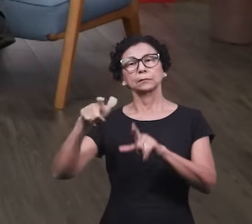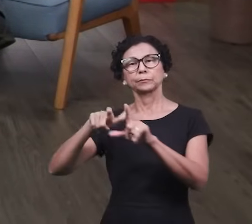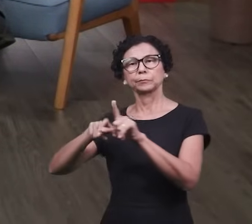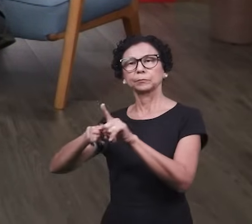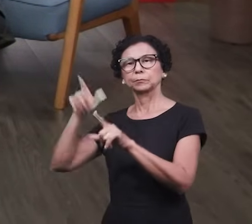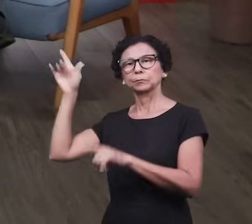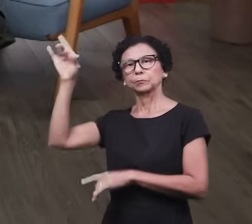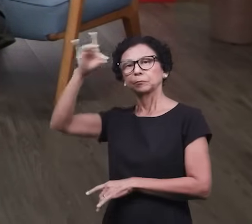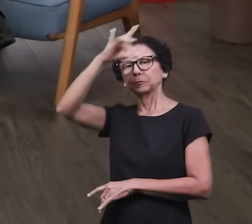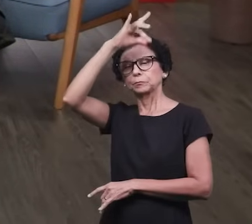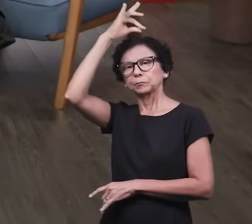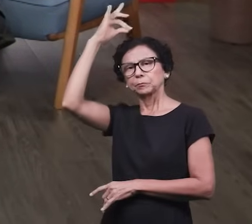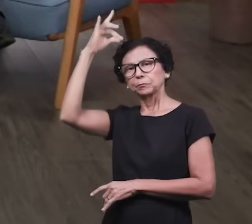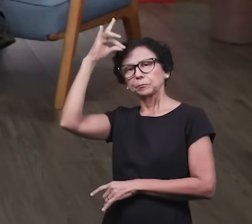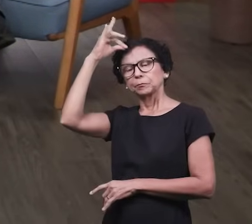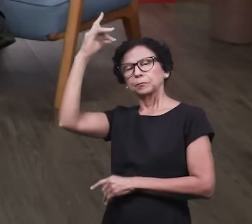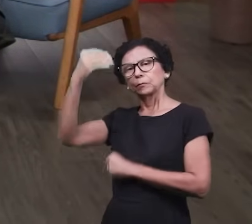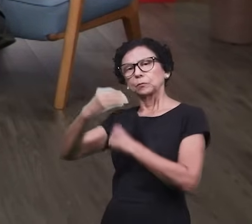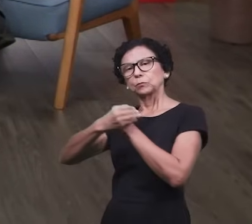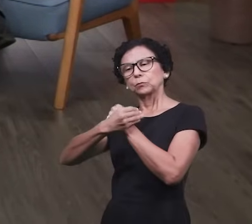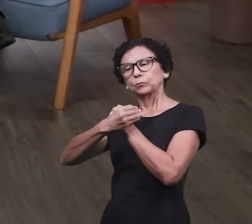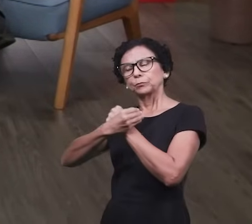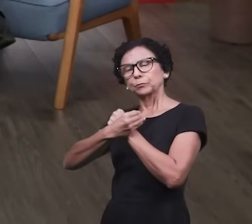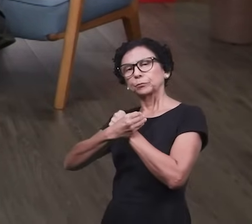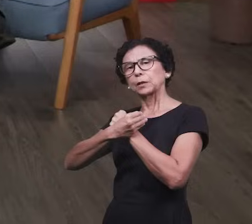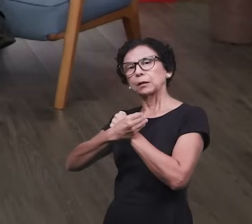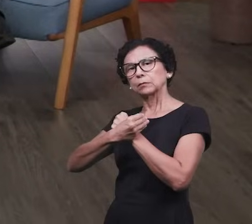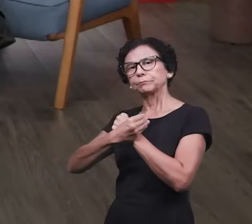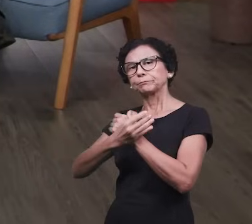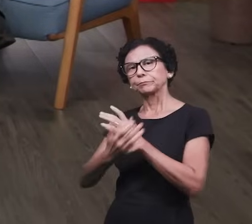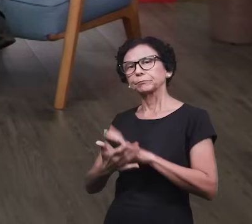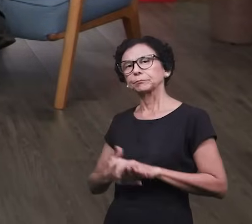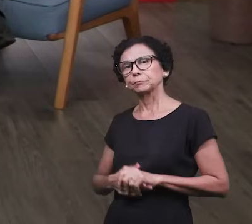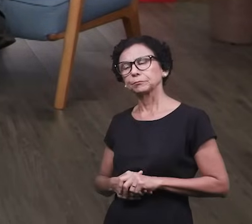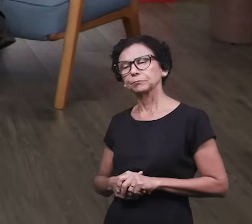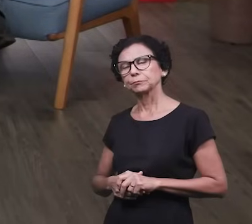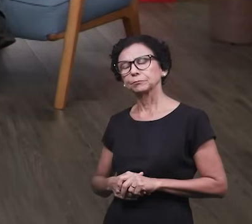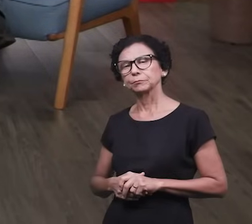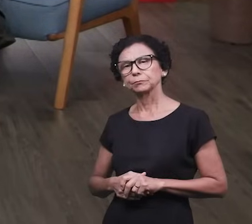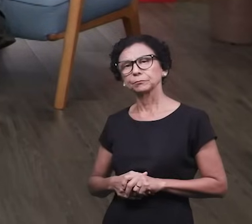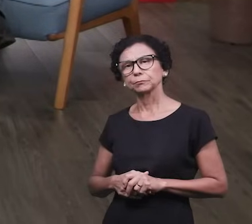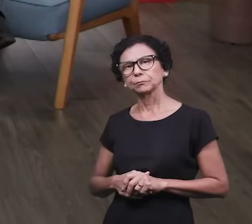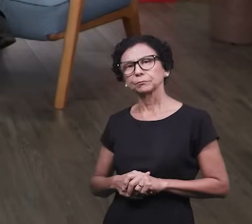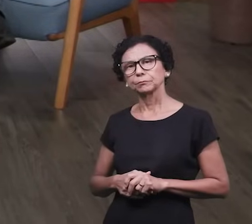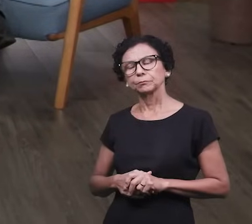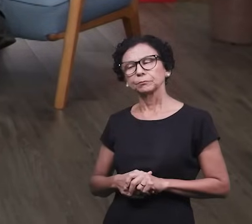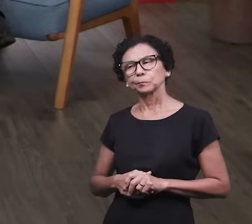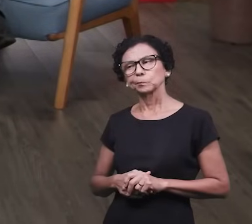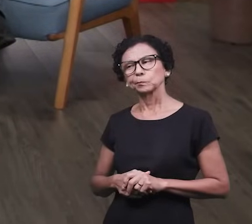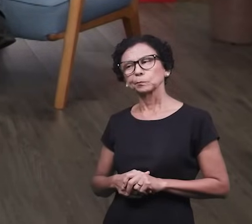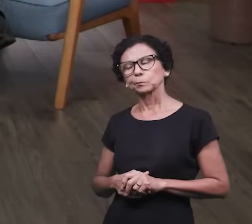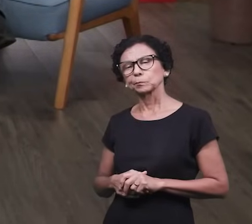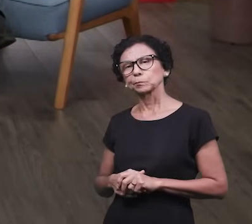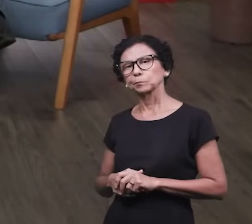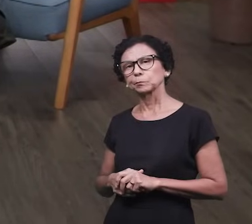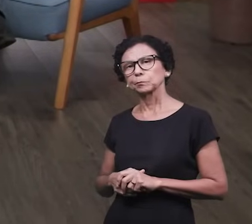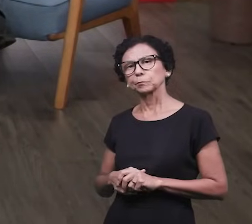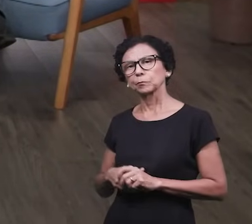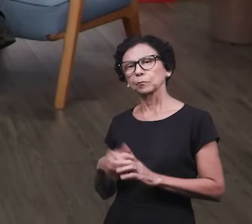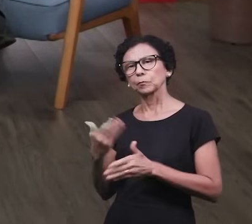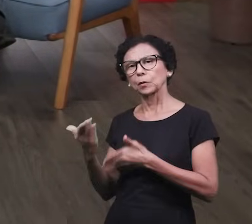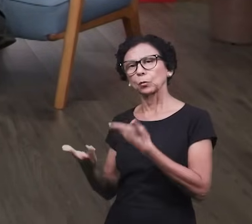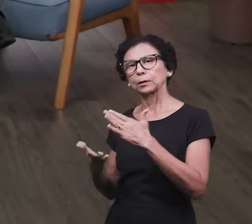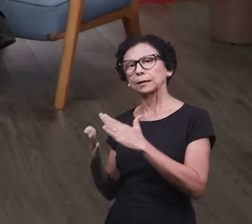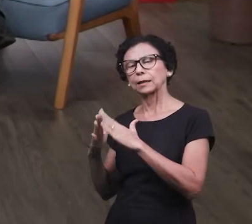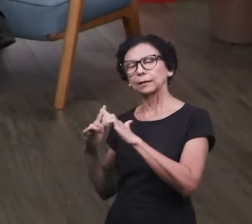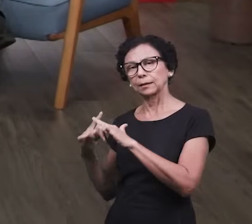Espírito Santo para preservação, ou seja, para manutenção da igreja, morta para o mundo, mas viva para Deus. Glória a